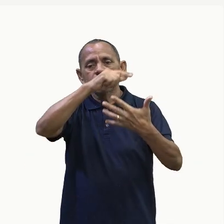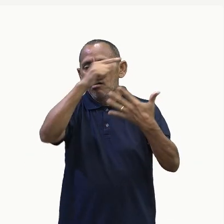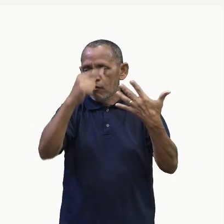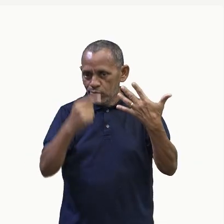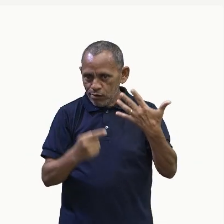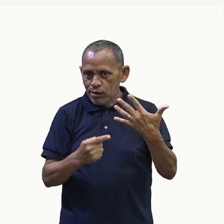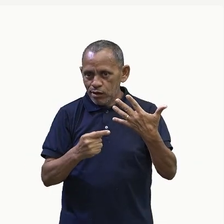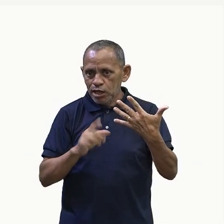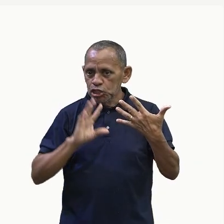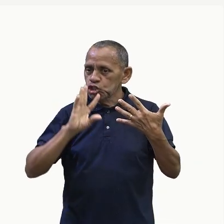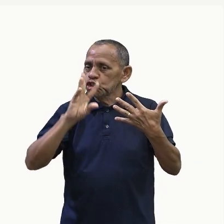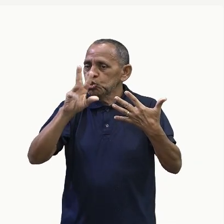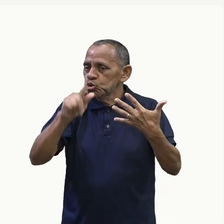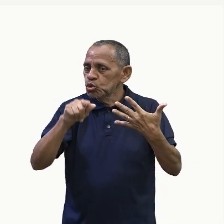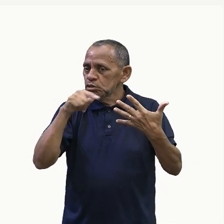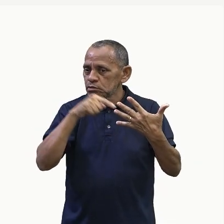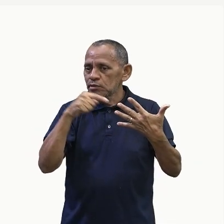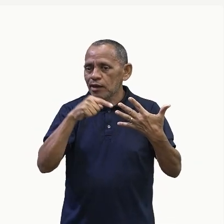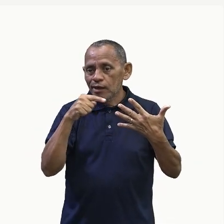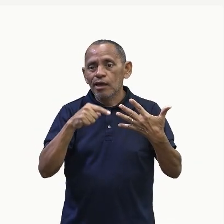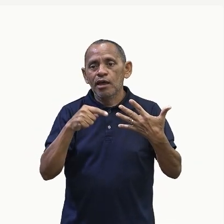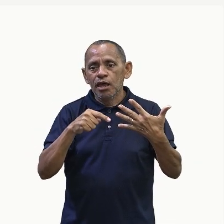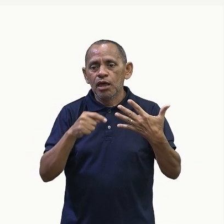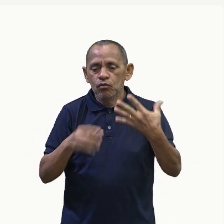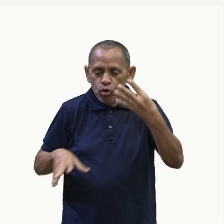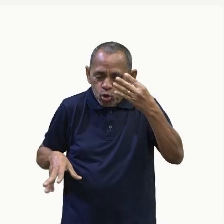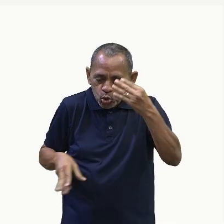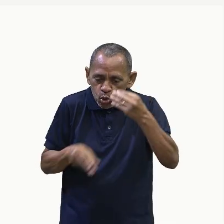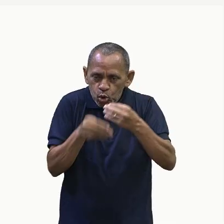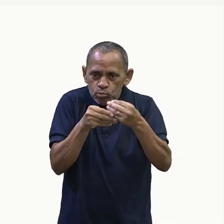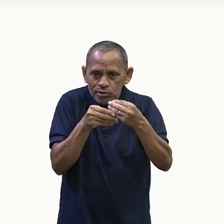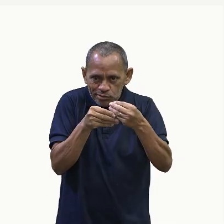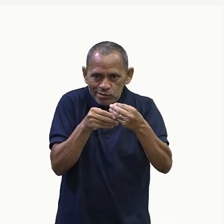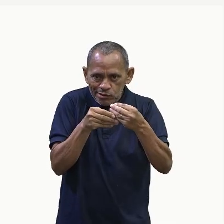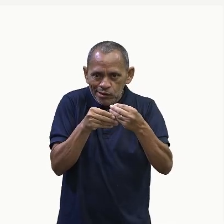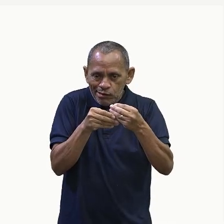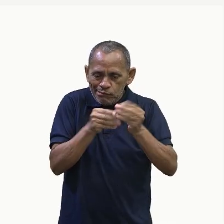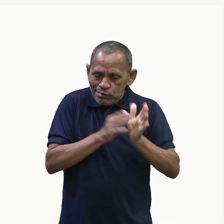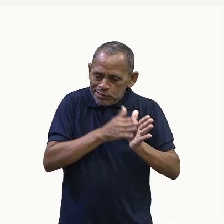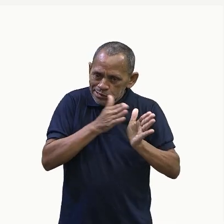citosina ou guanina, eles vão complementando essa